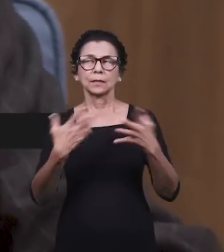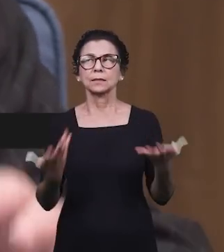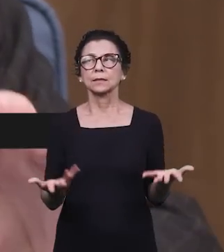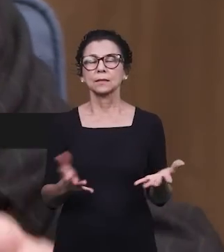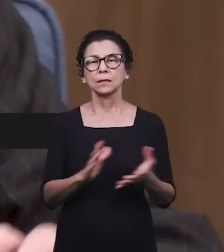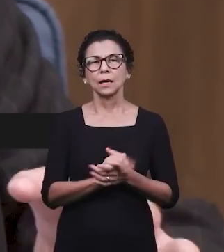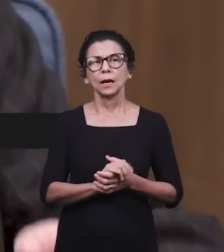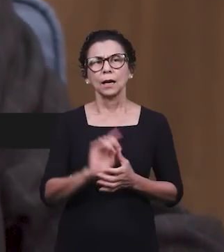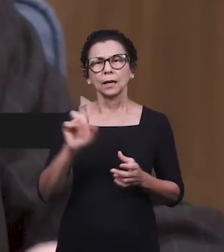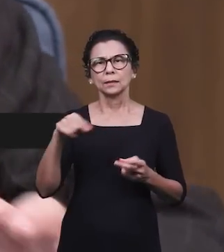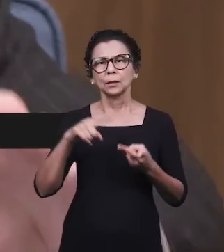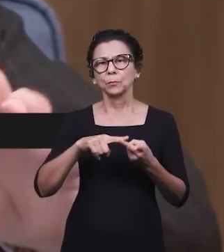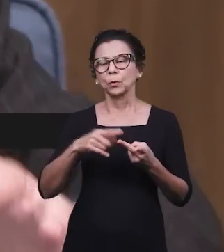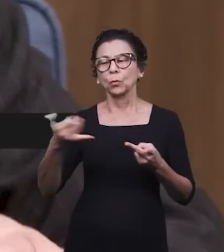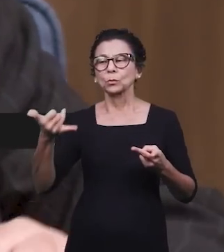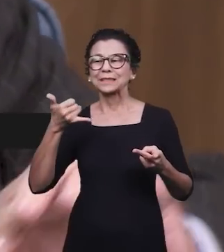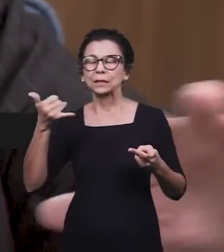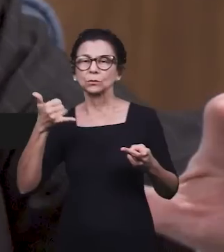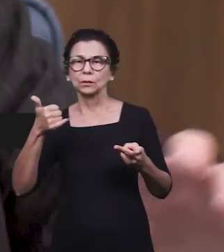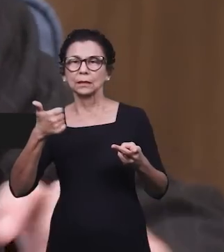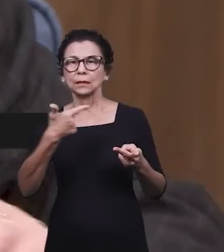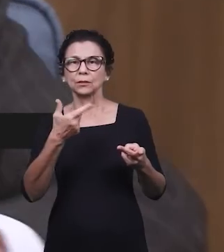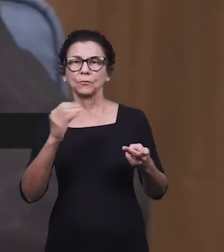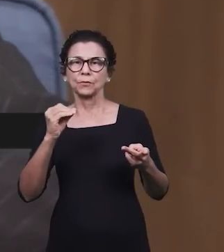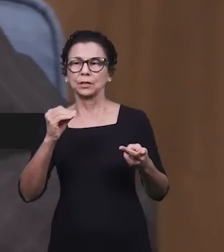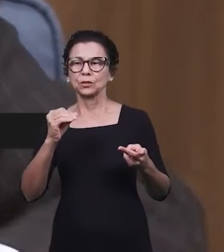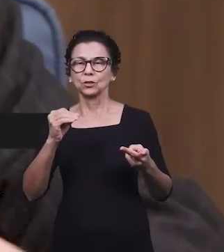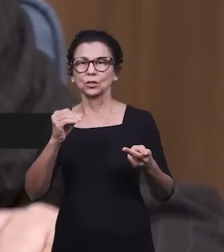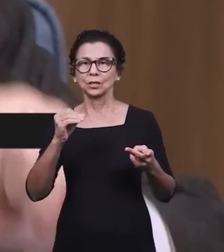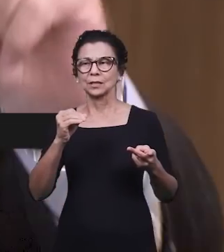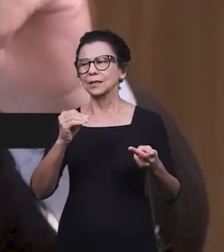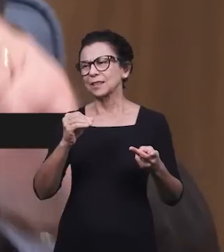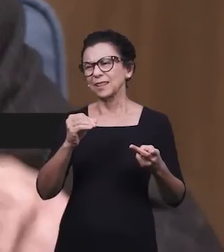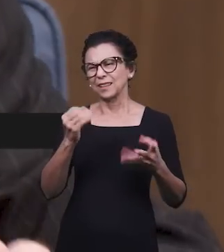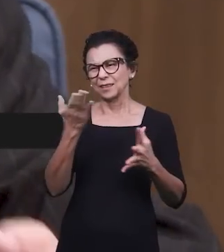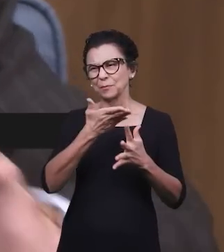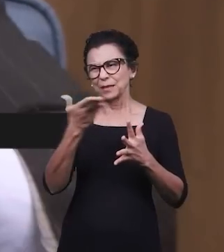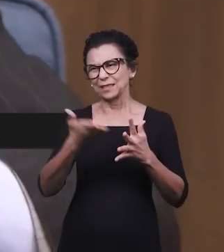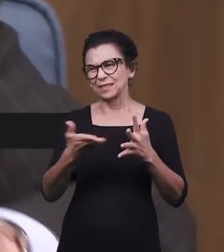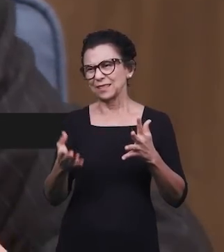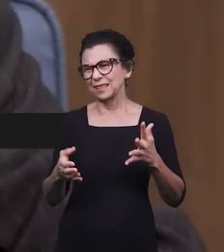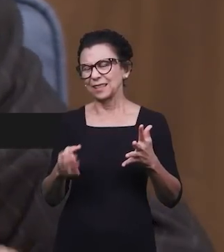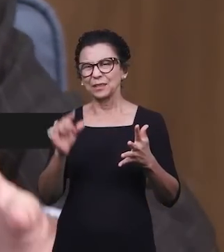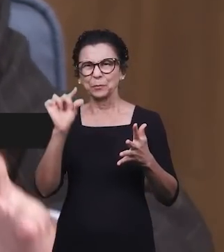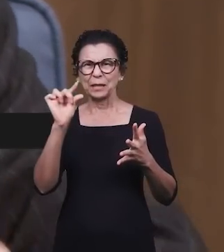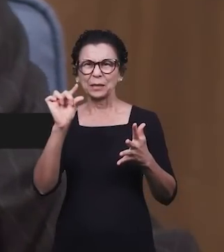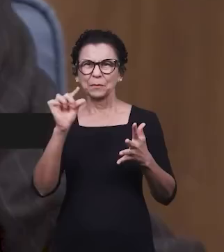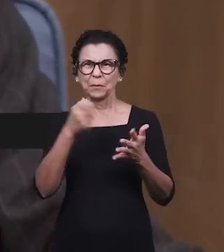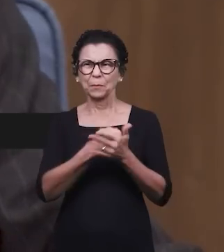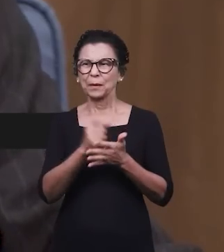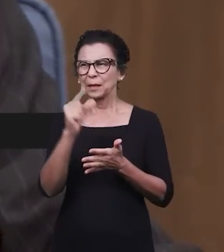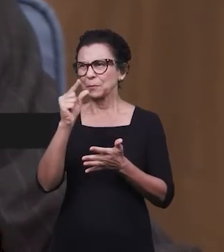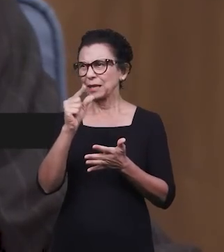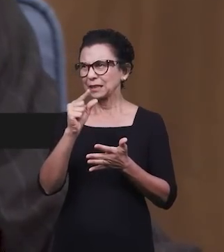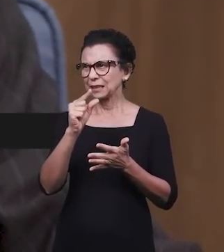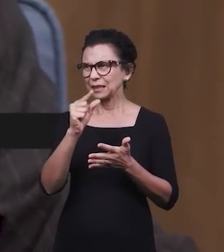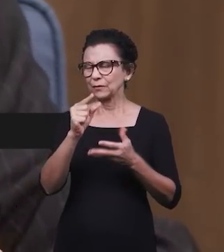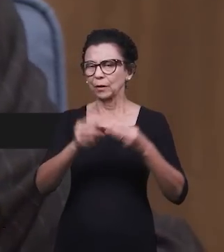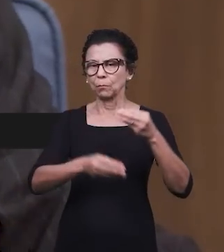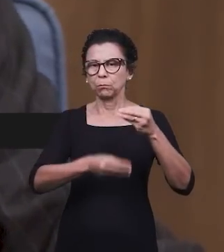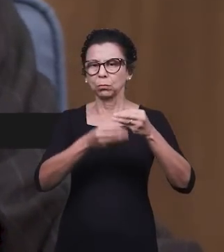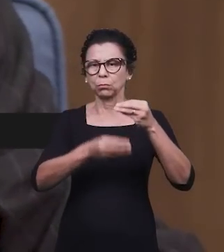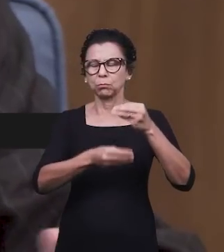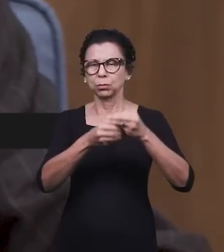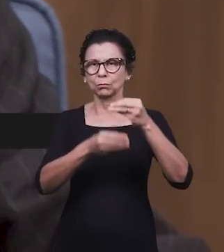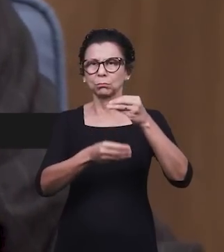vezes, e ela vai comprando, ficou fácil, é em 10 vezes, a prestação é pequenininha, vai acumulando e chega